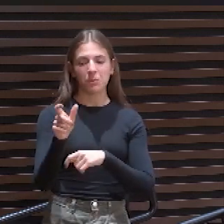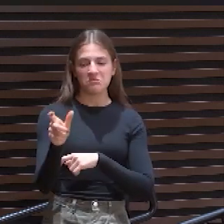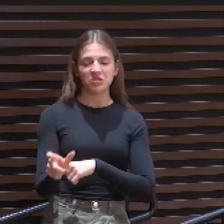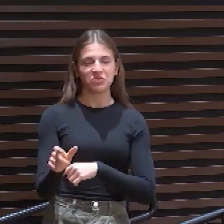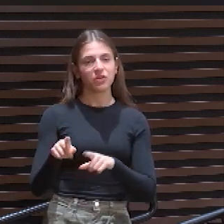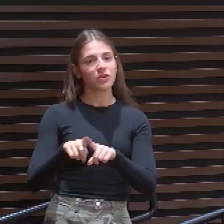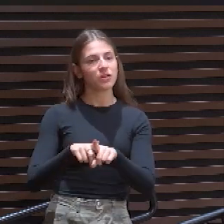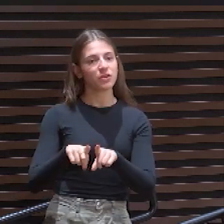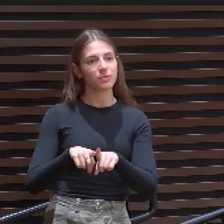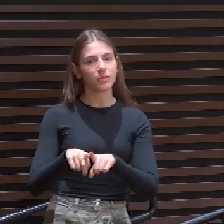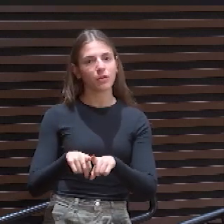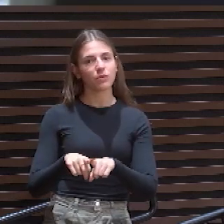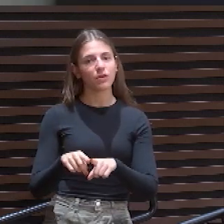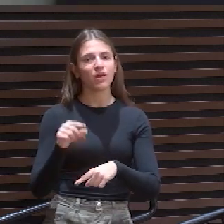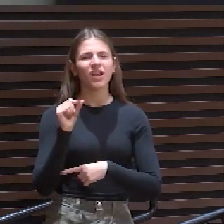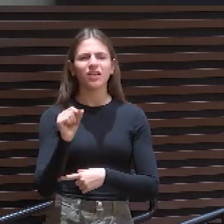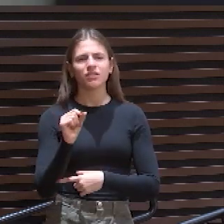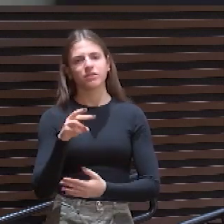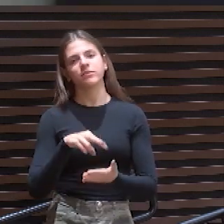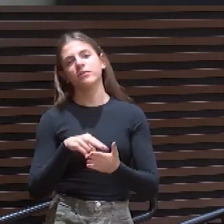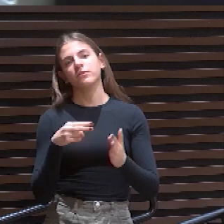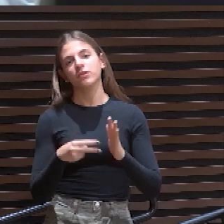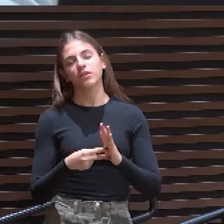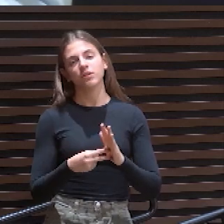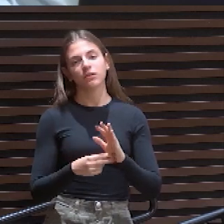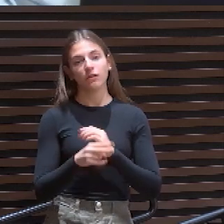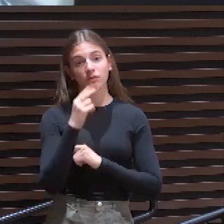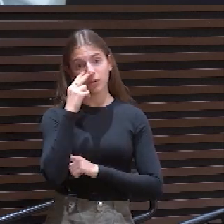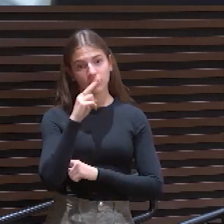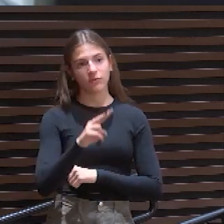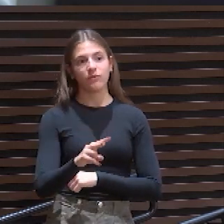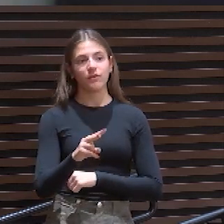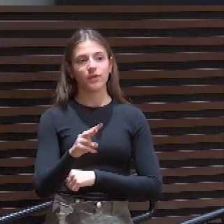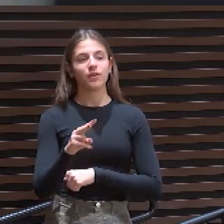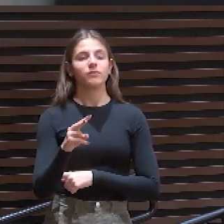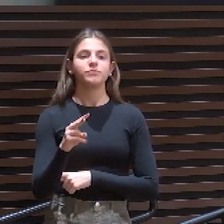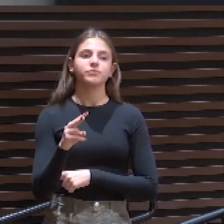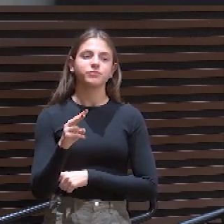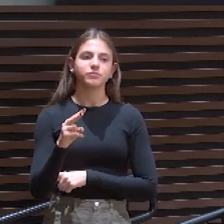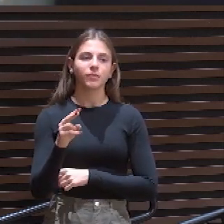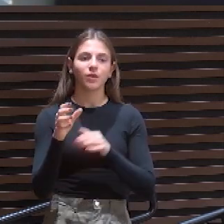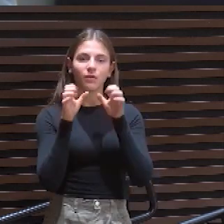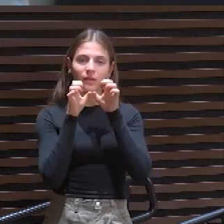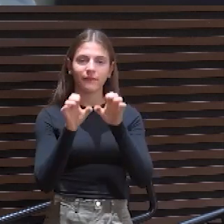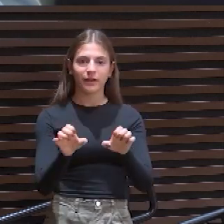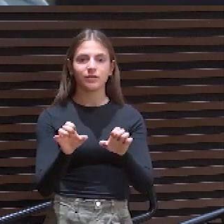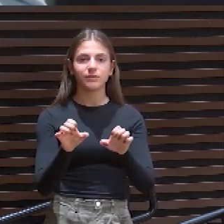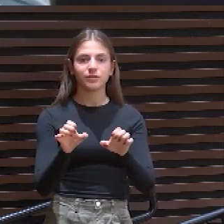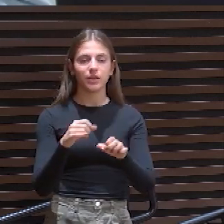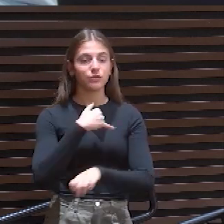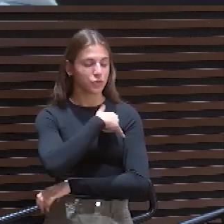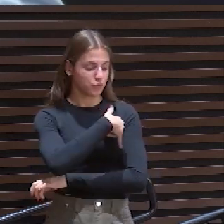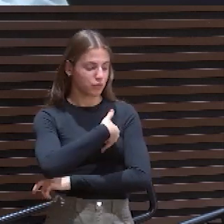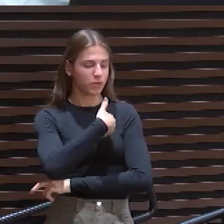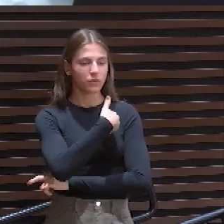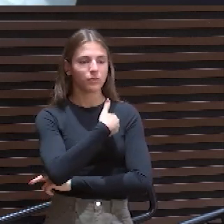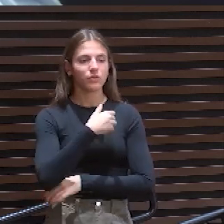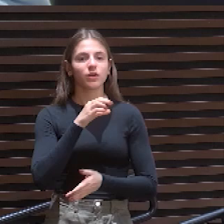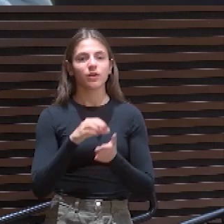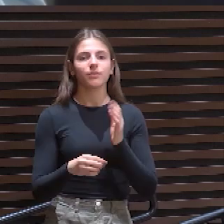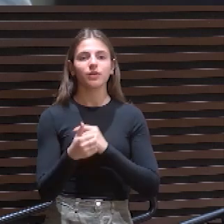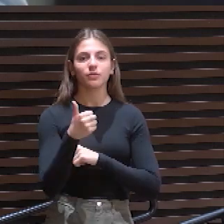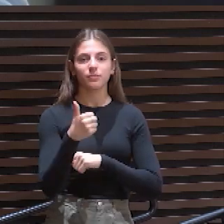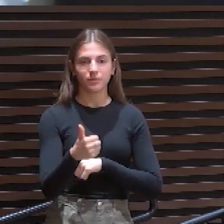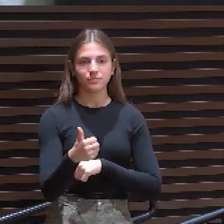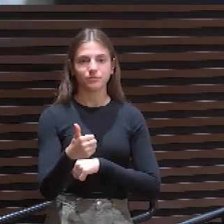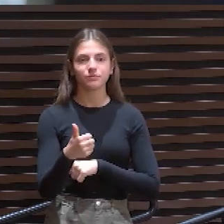Que fraternidade é essa? Vamos lá para o Evangelho segundo a João, capítulo